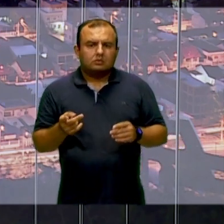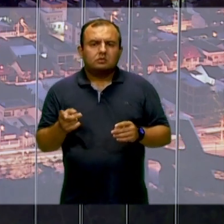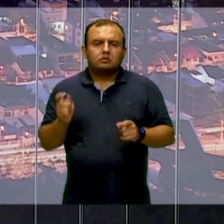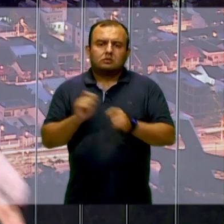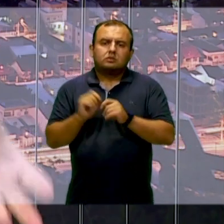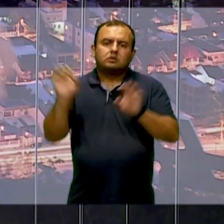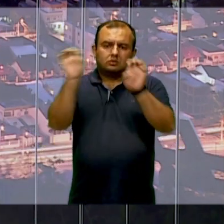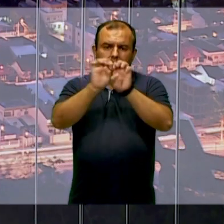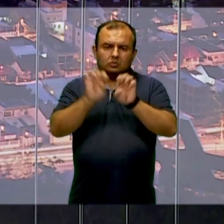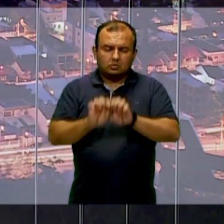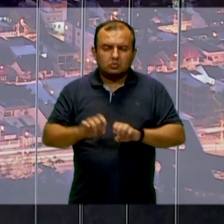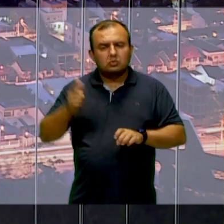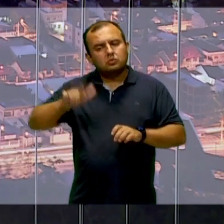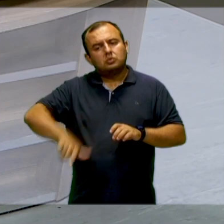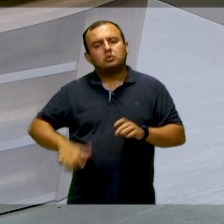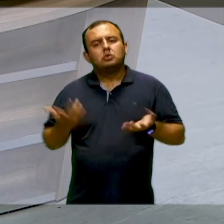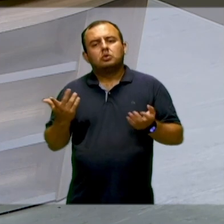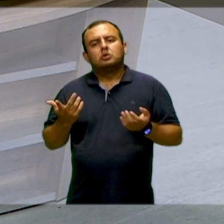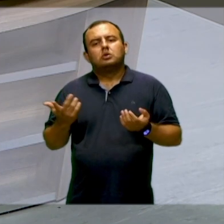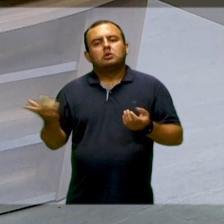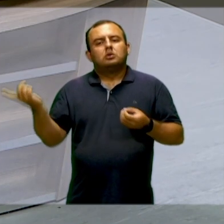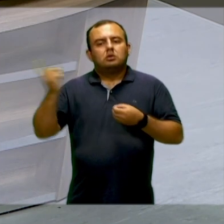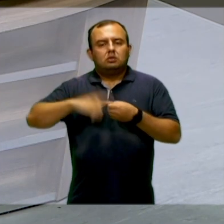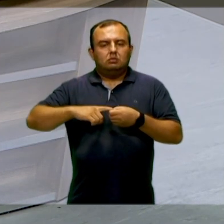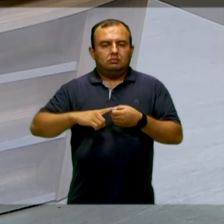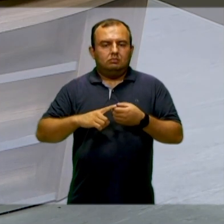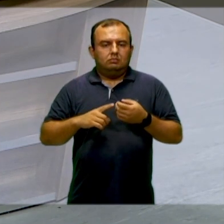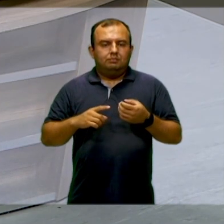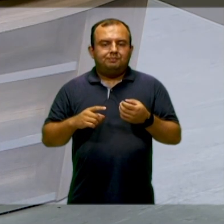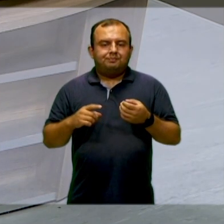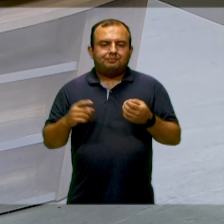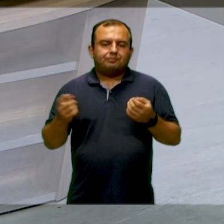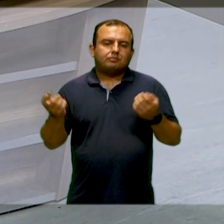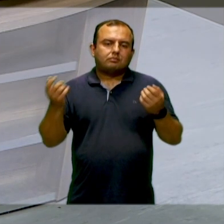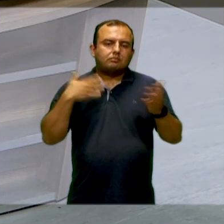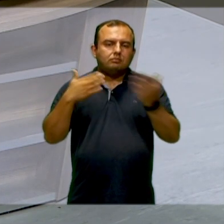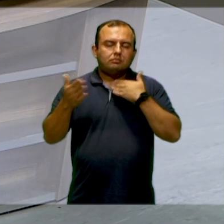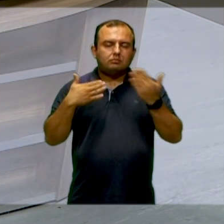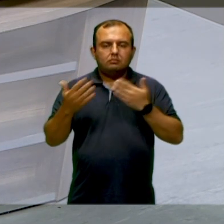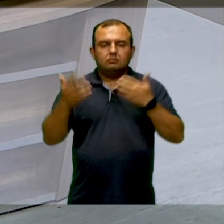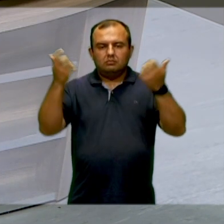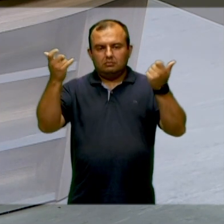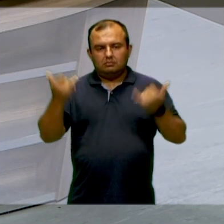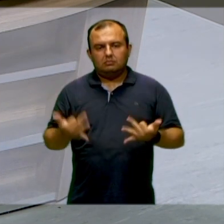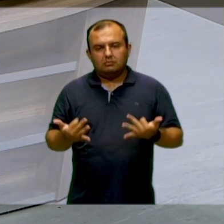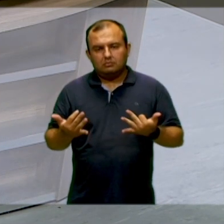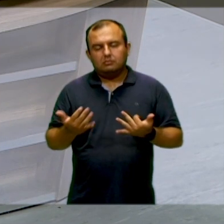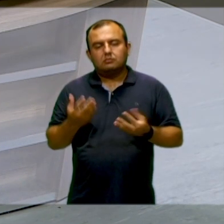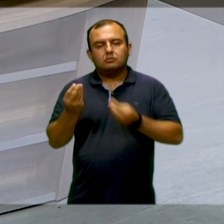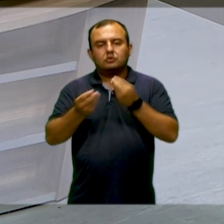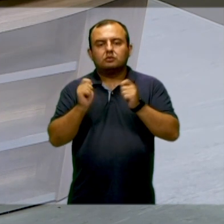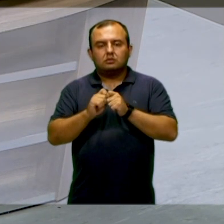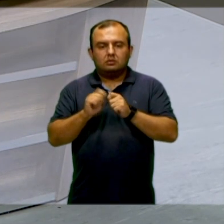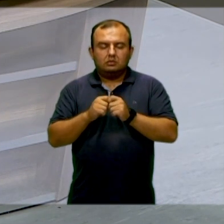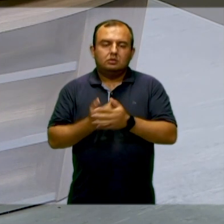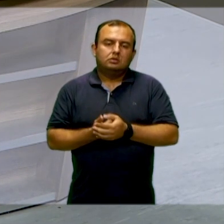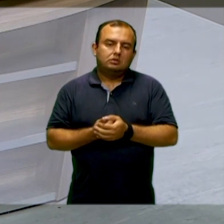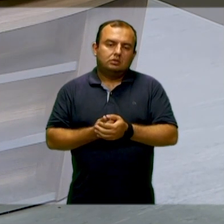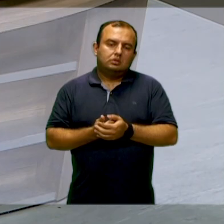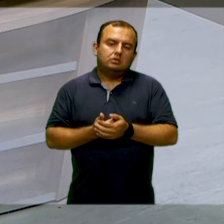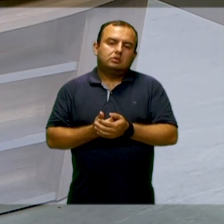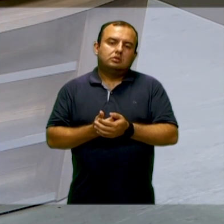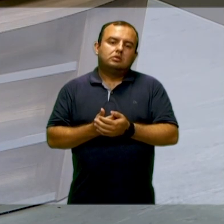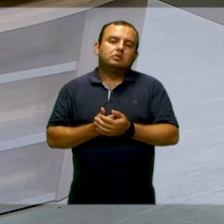essa reestruturação, com certeza vai voltar aqui para conversar para a gente como é que vai ser feito isso. E,